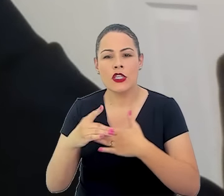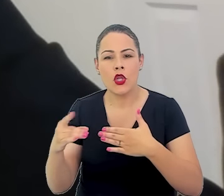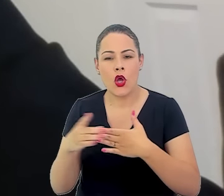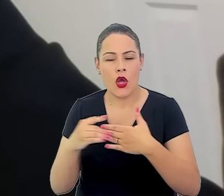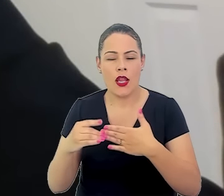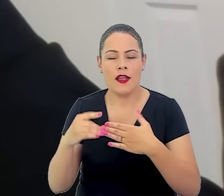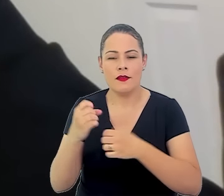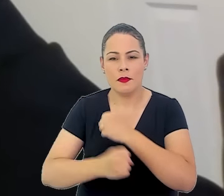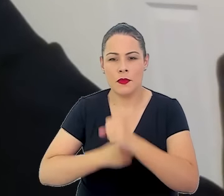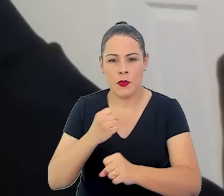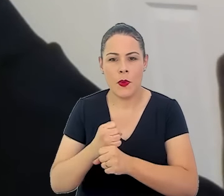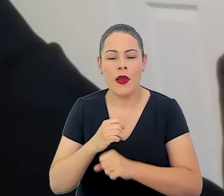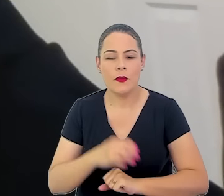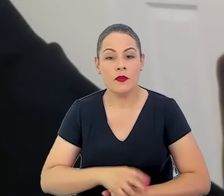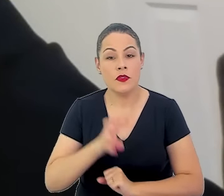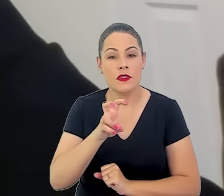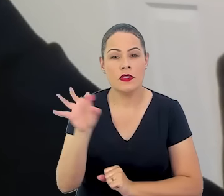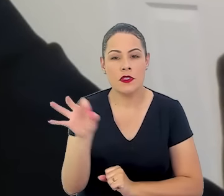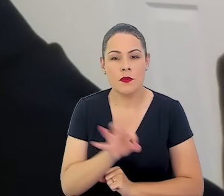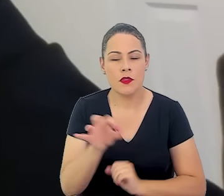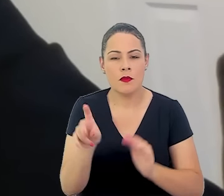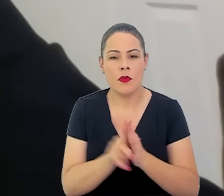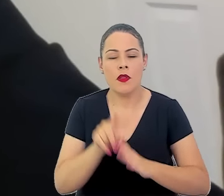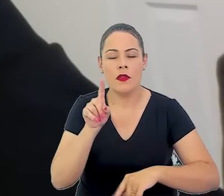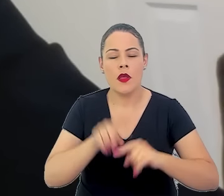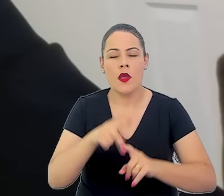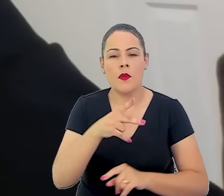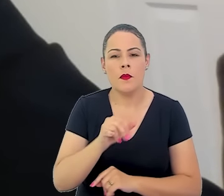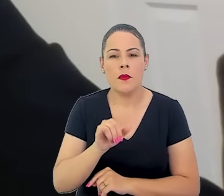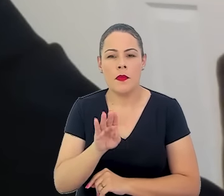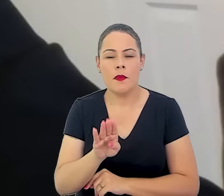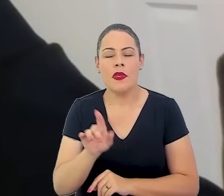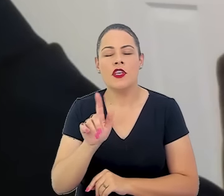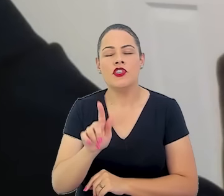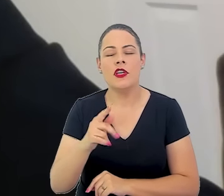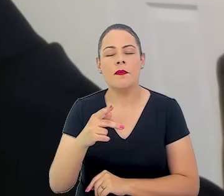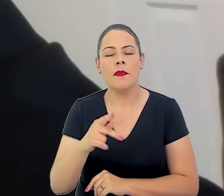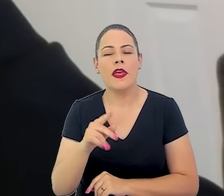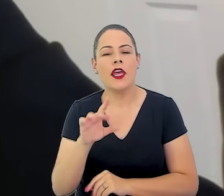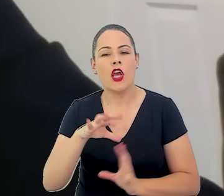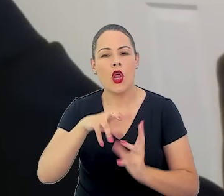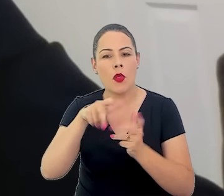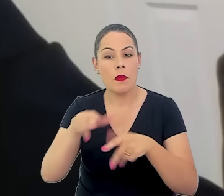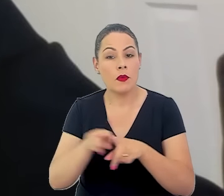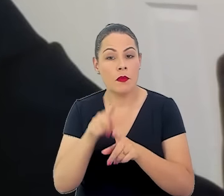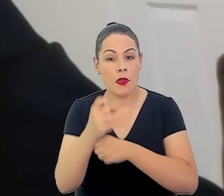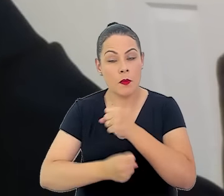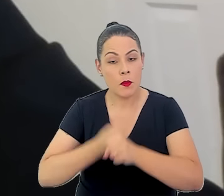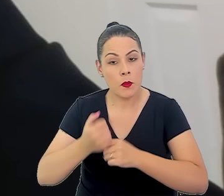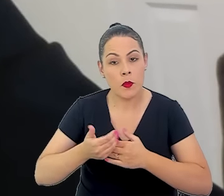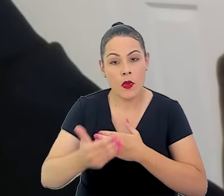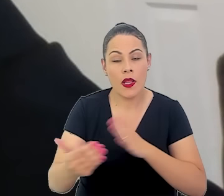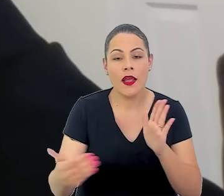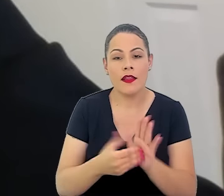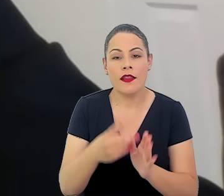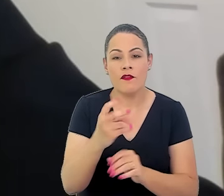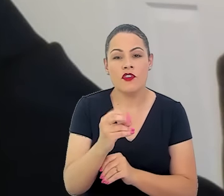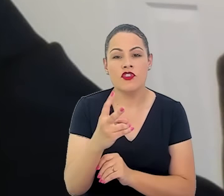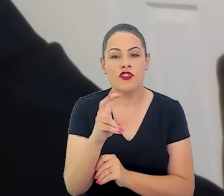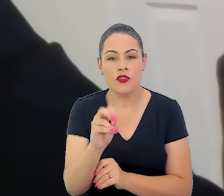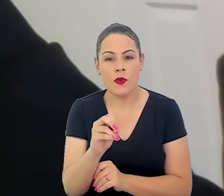anual, ou 5% do GDP, do Produto Interno Bruto, GDP global, por ano,